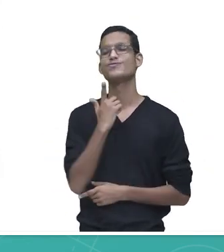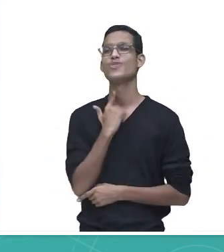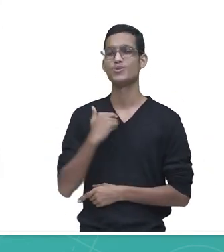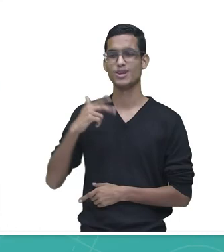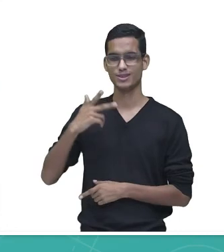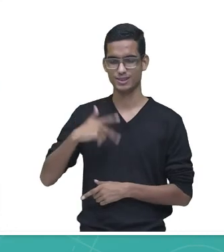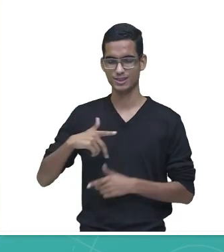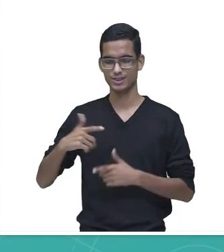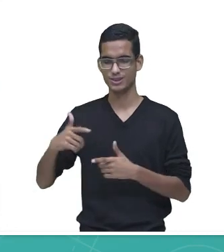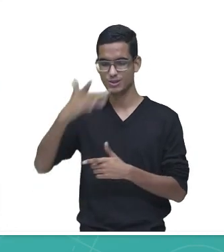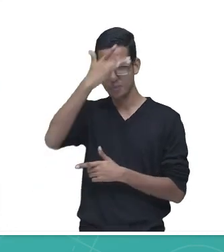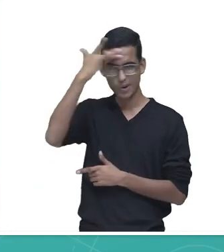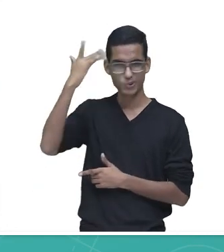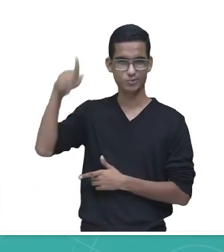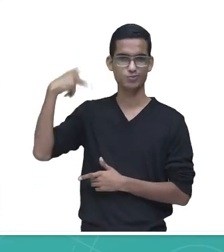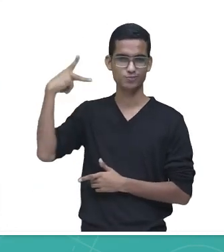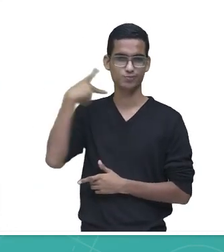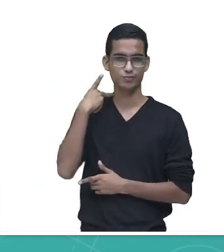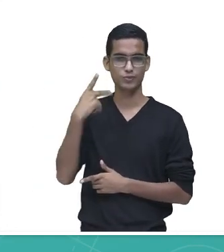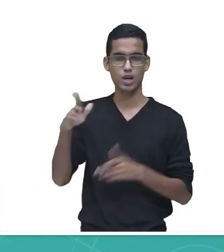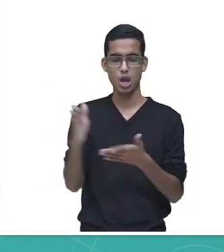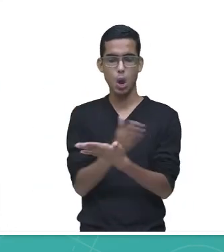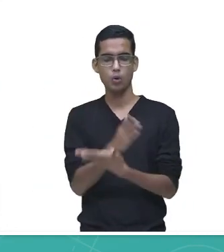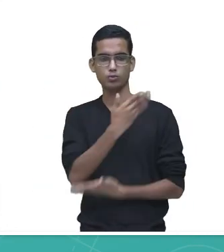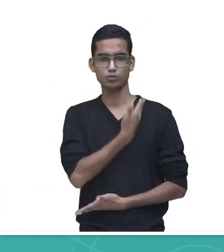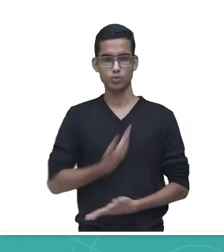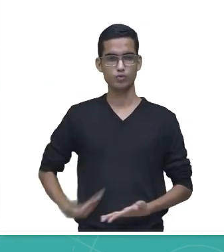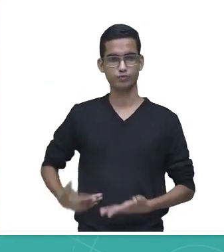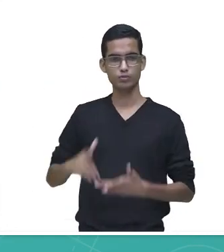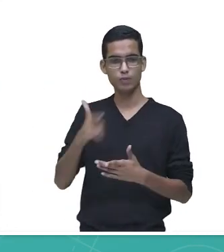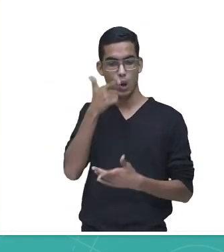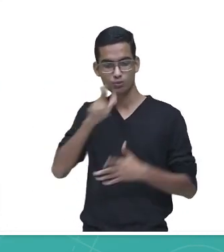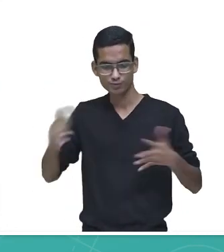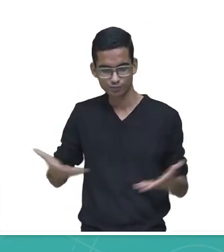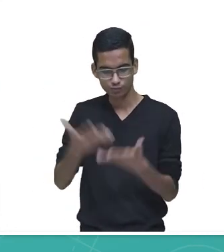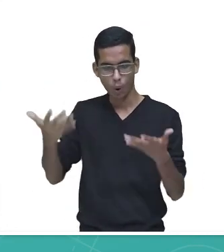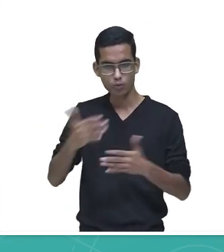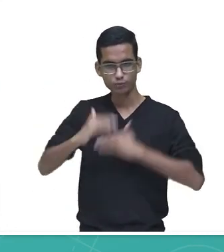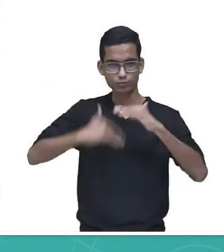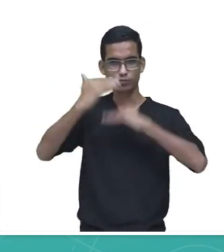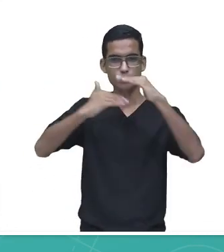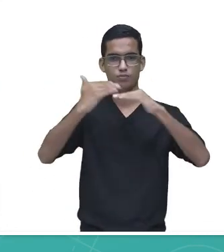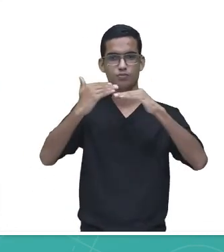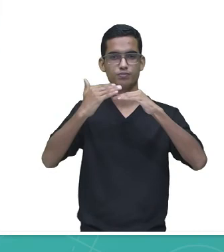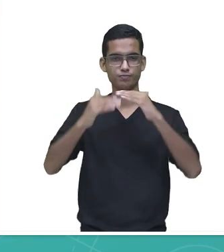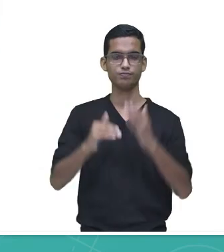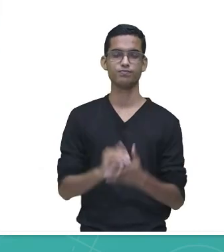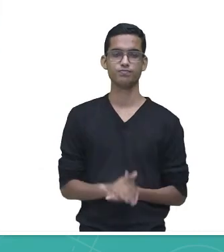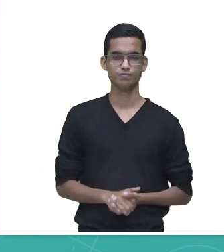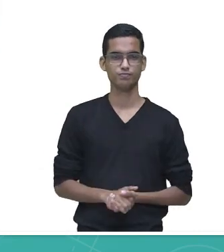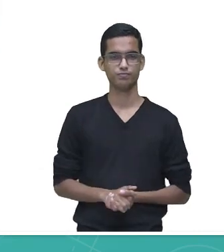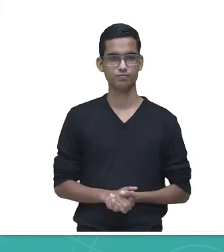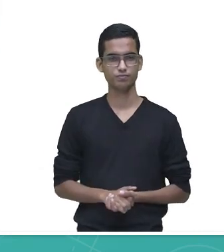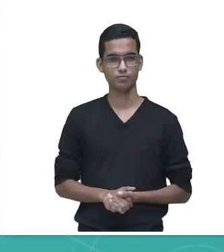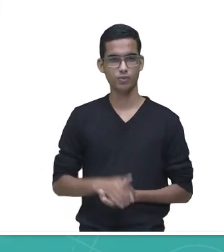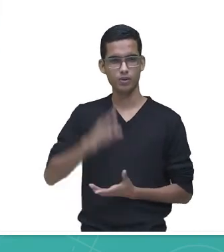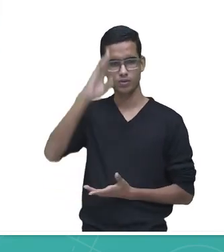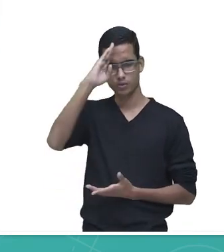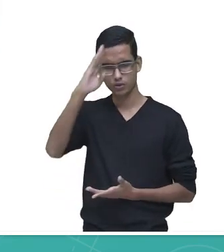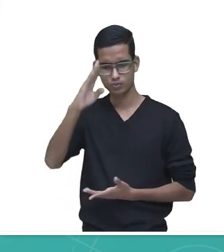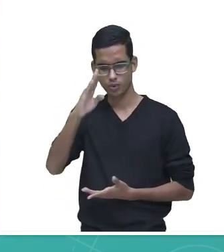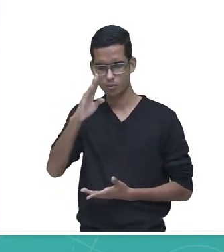muitos governantes para poder desenvolver as áreas potenciais do nosso país, principalmente voltadas para